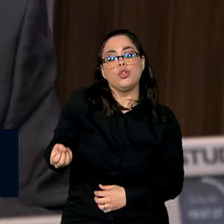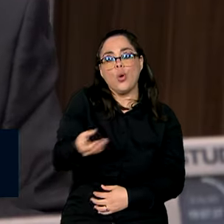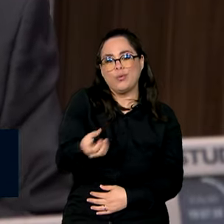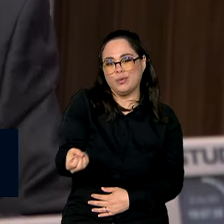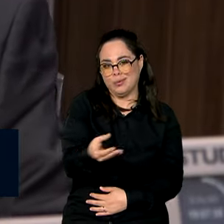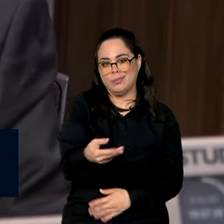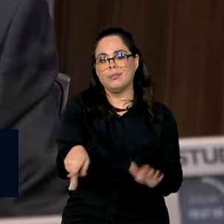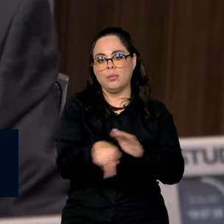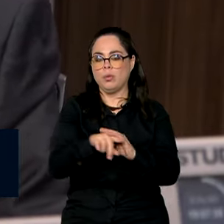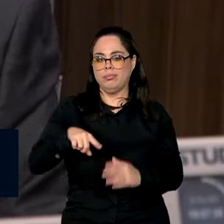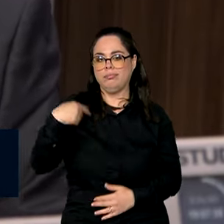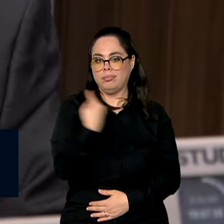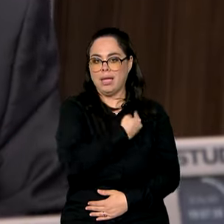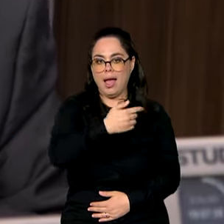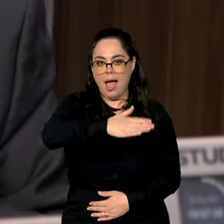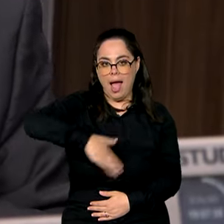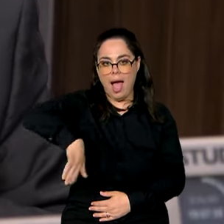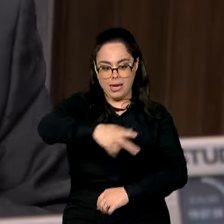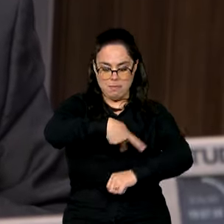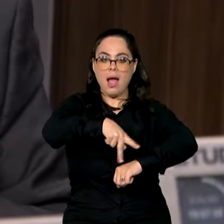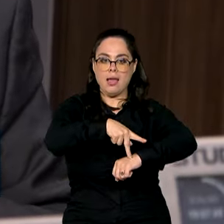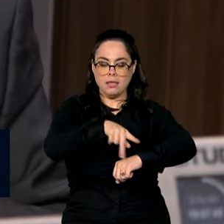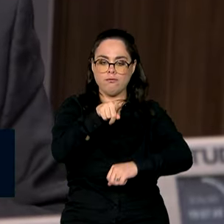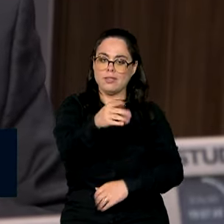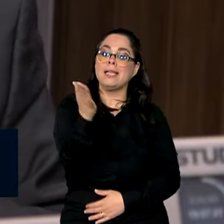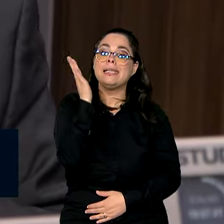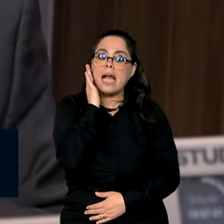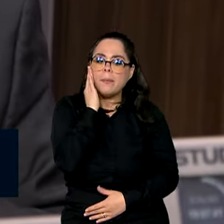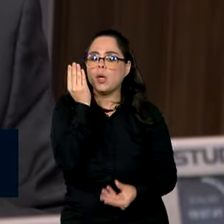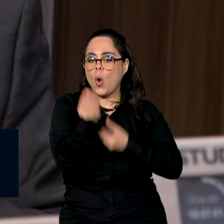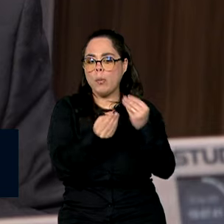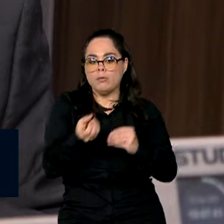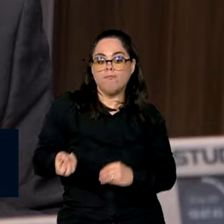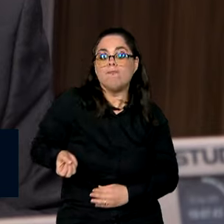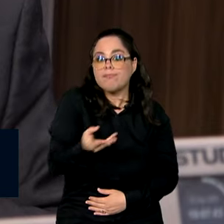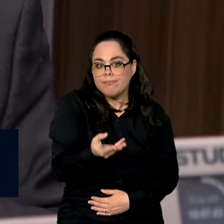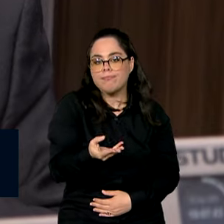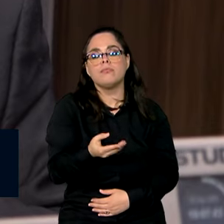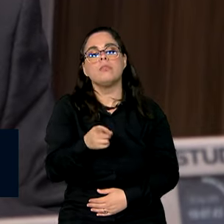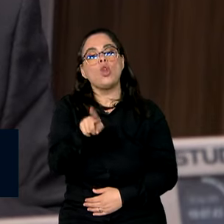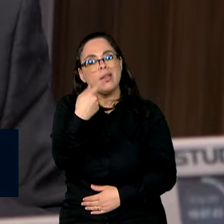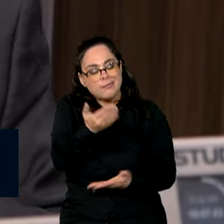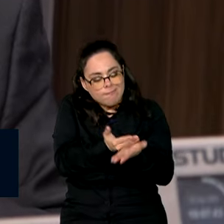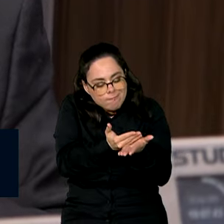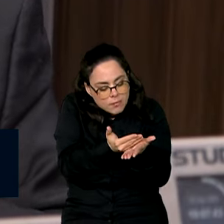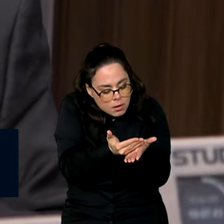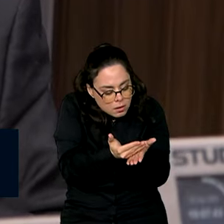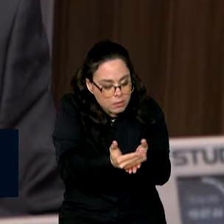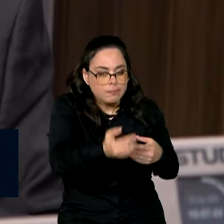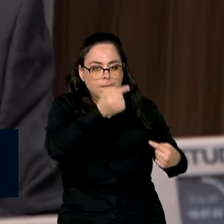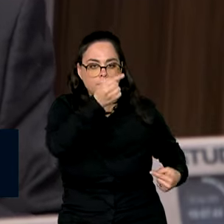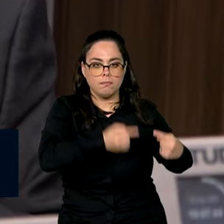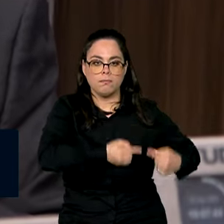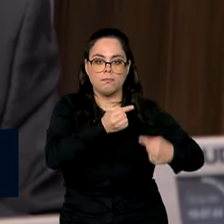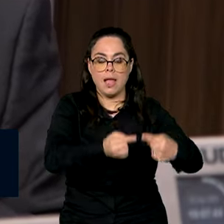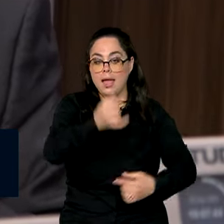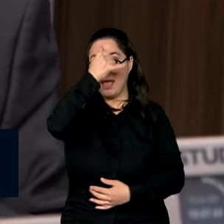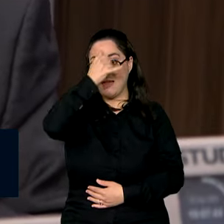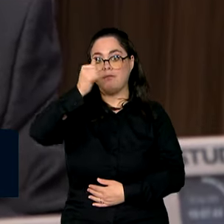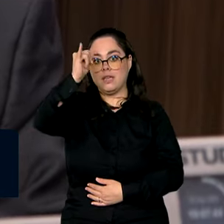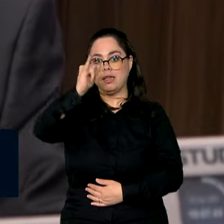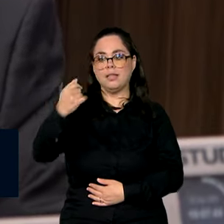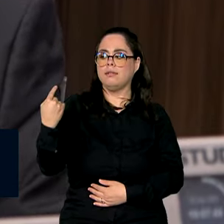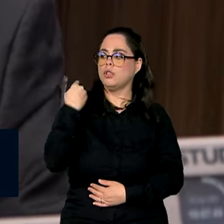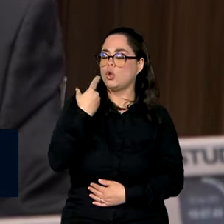nova no nosso no nosso país para vocês terem uma ideia eh a gente começou a discutir a prevenção a partir